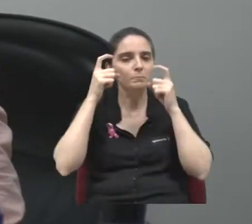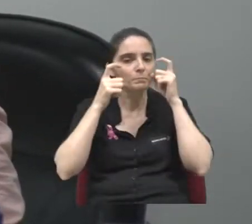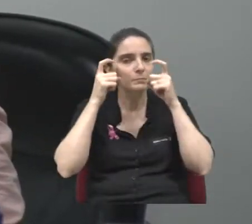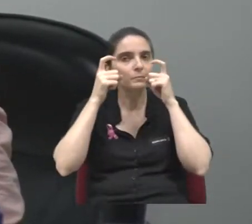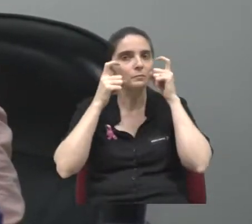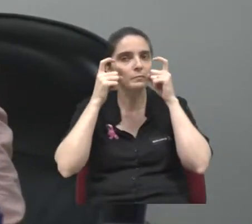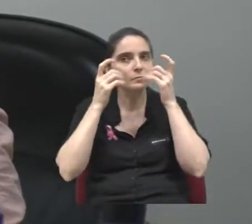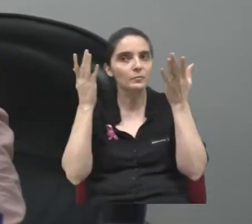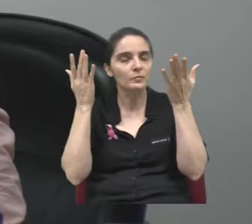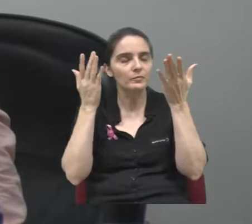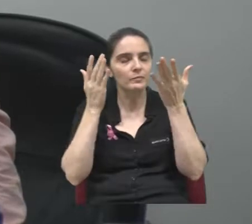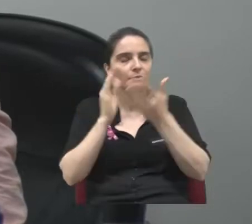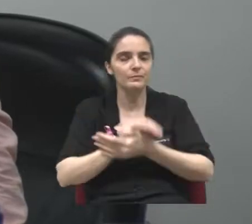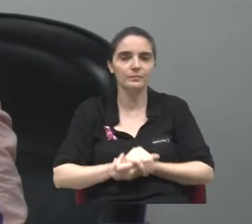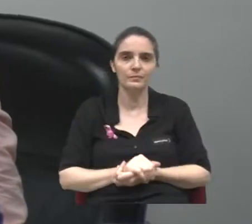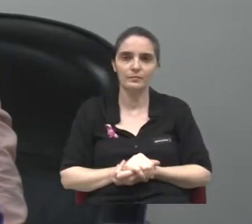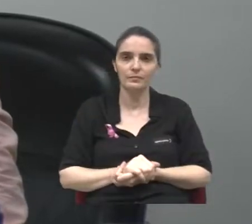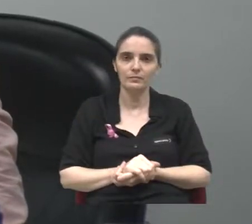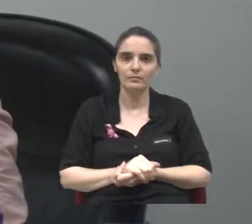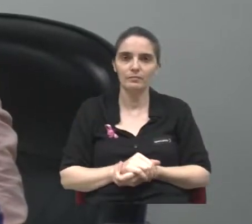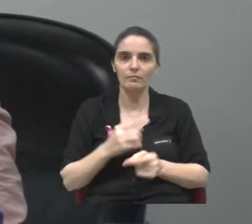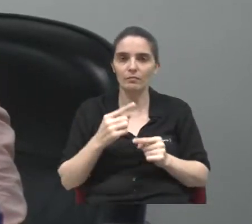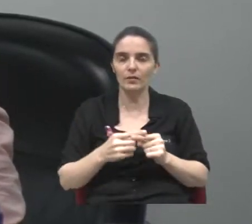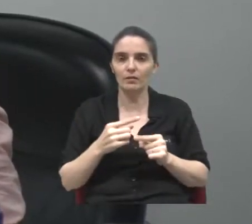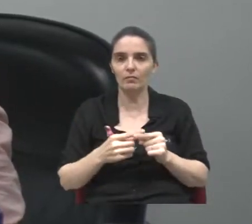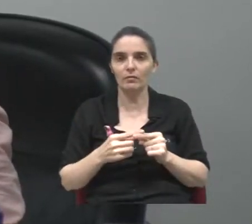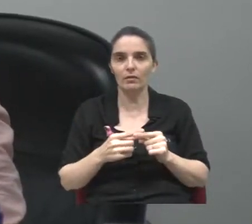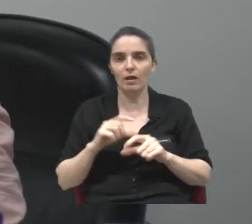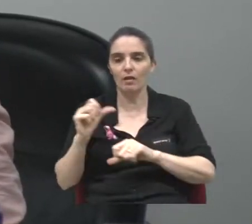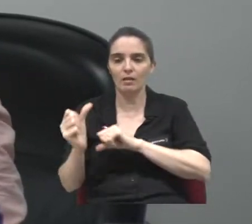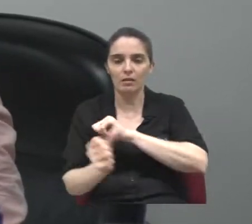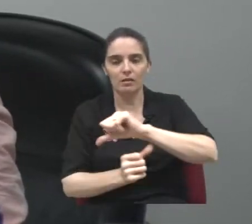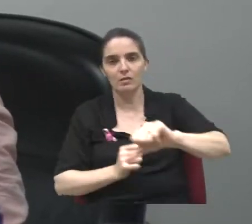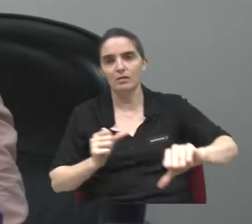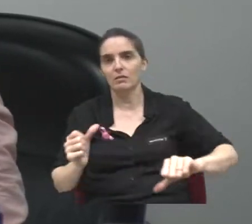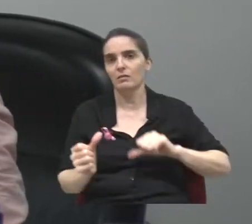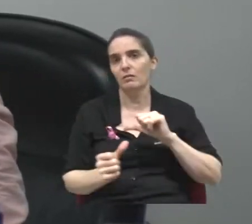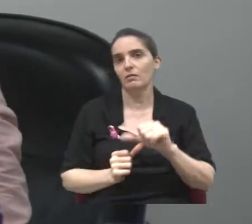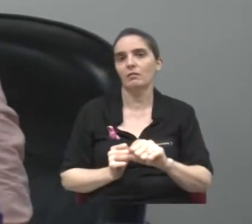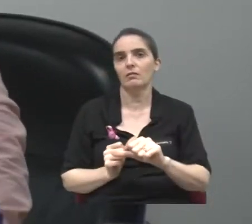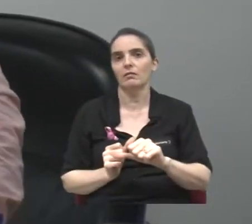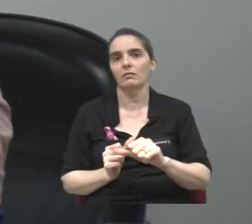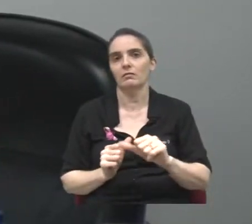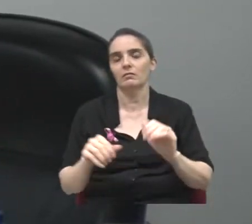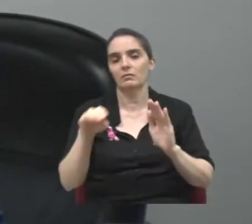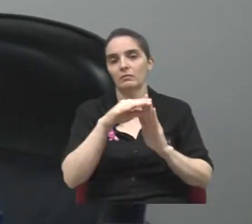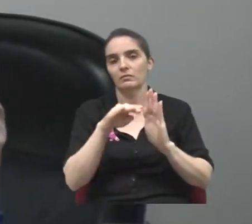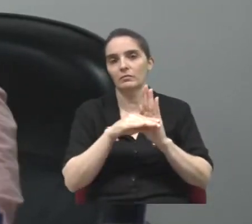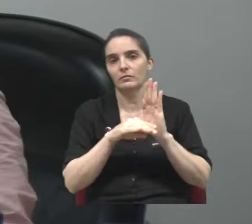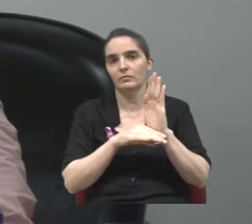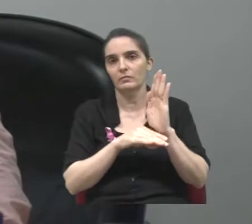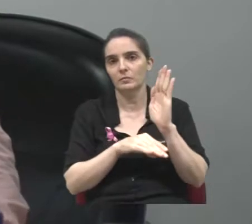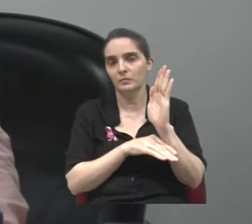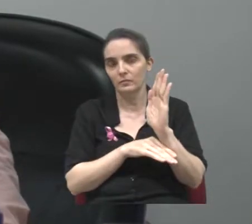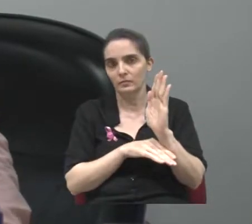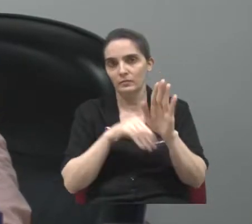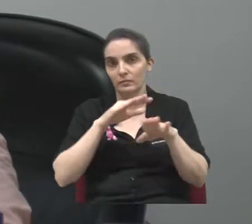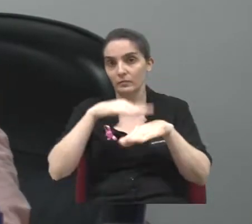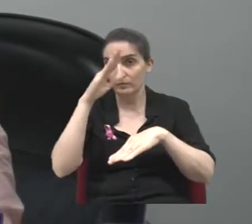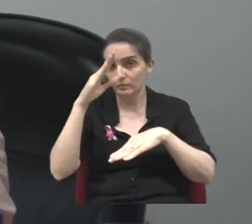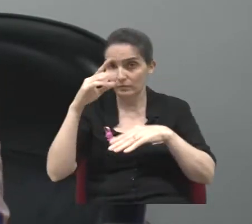Quando teve essa alteração no programa Mais Médico aqui no Brasil, nós discutimos